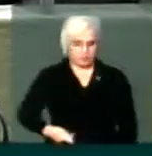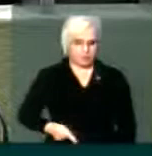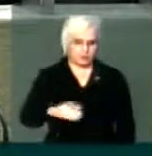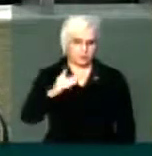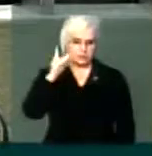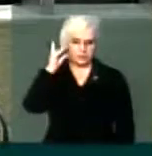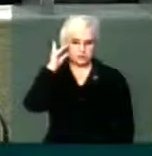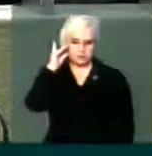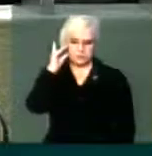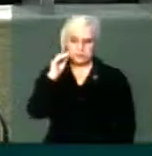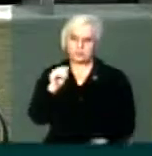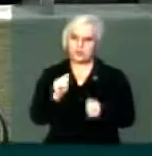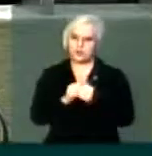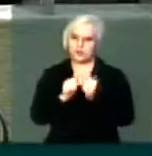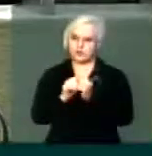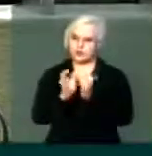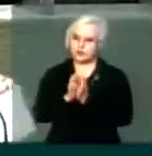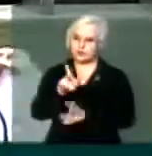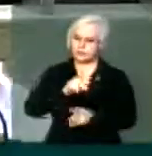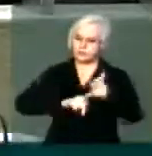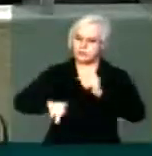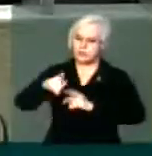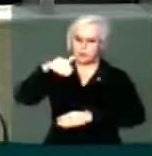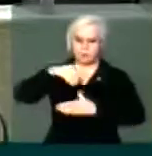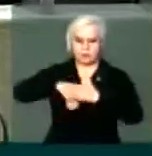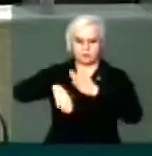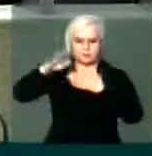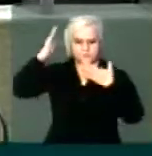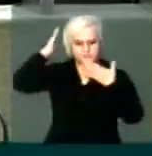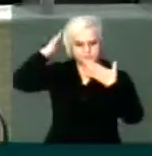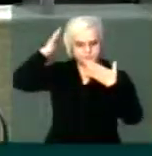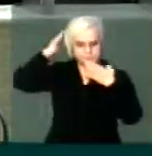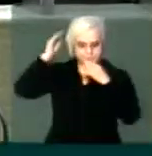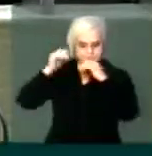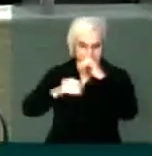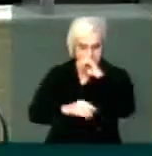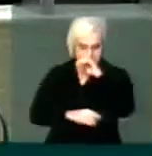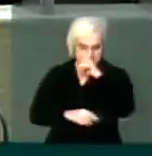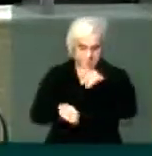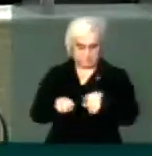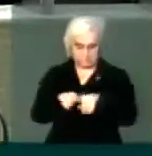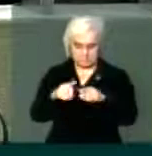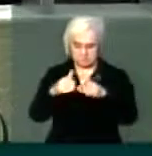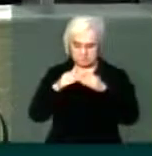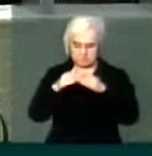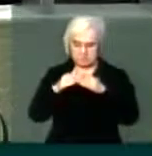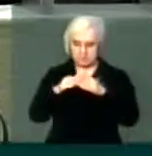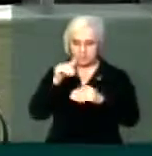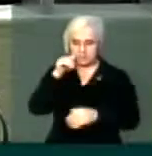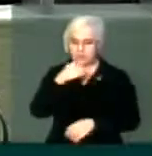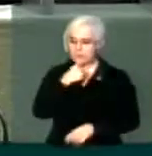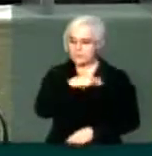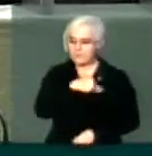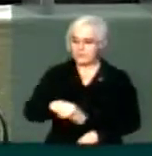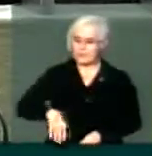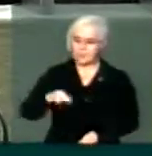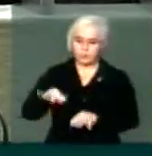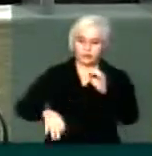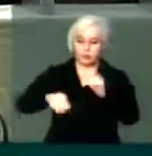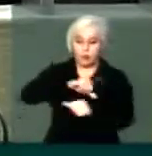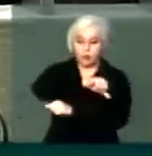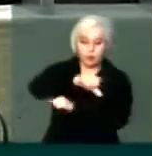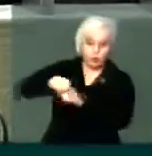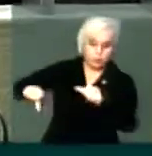Dilma junto ao eleitorado indígena. Pedem a troca do ministro da